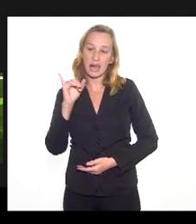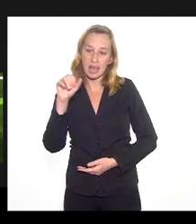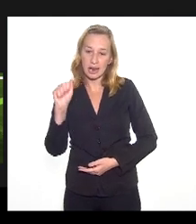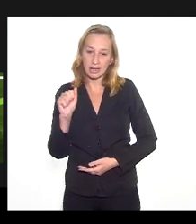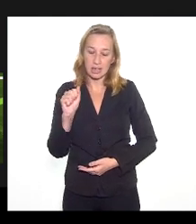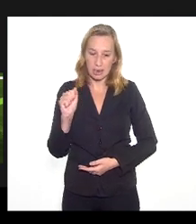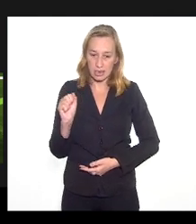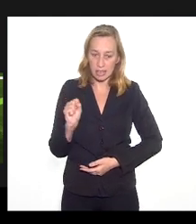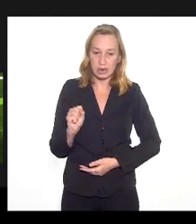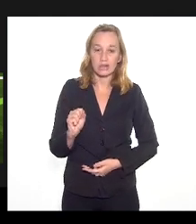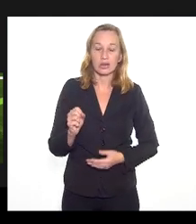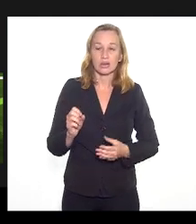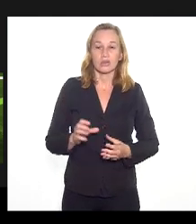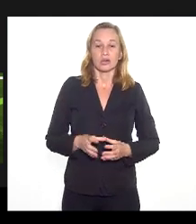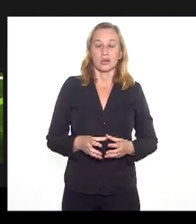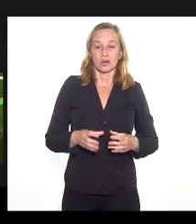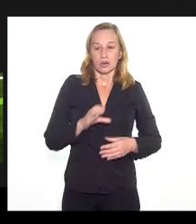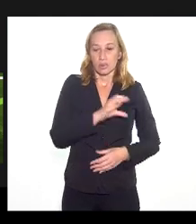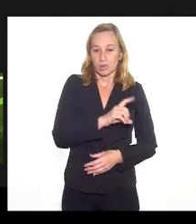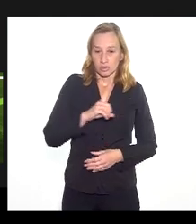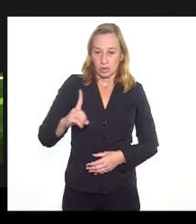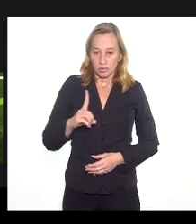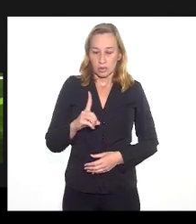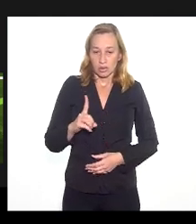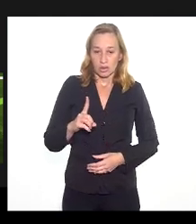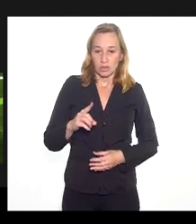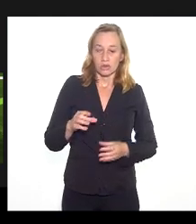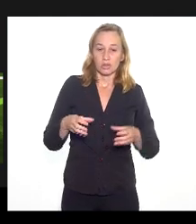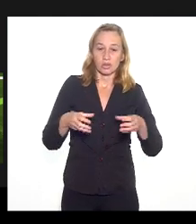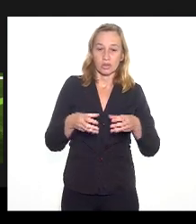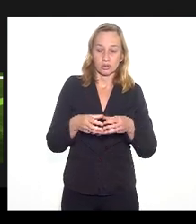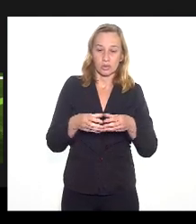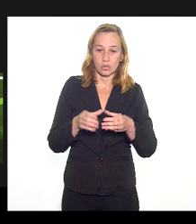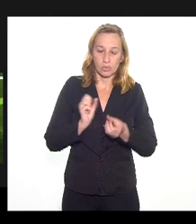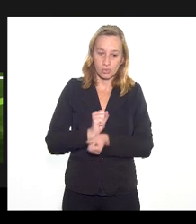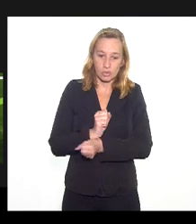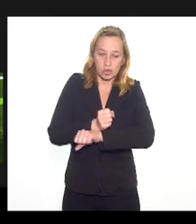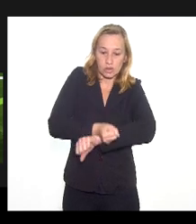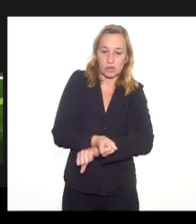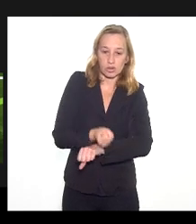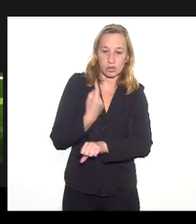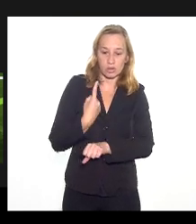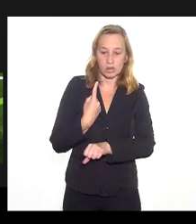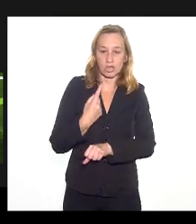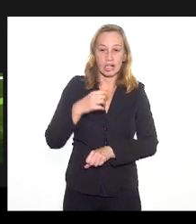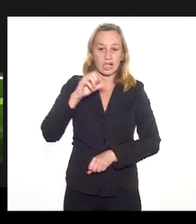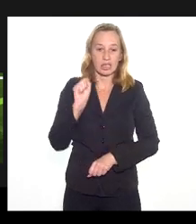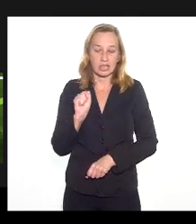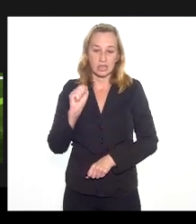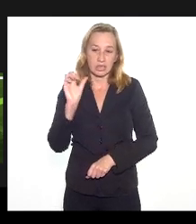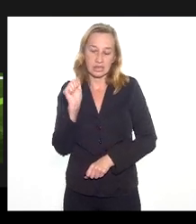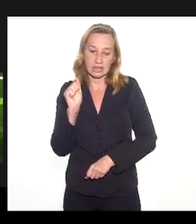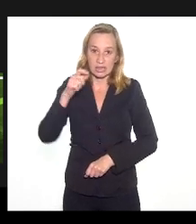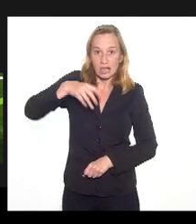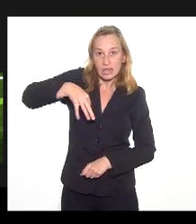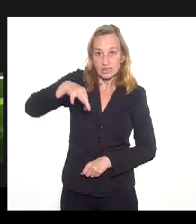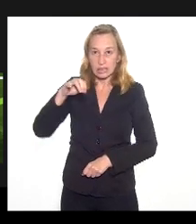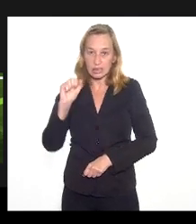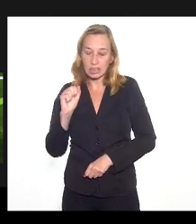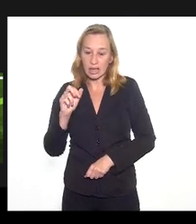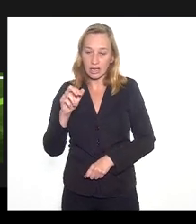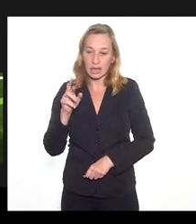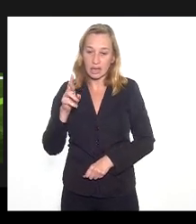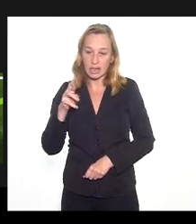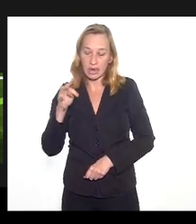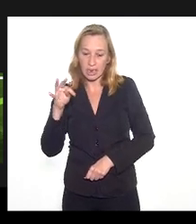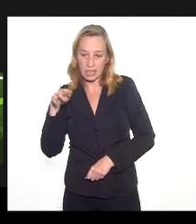da Associação de Quilombo de Santa Rita do Bacuí, de Angra dos Reis. A